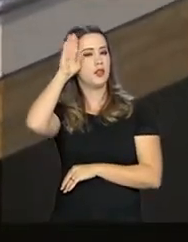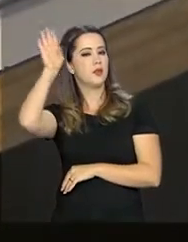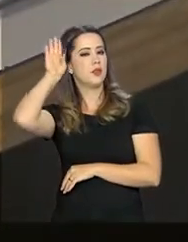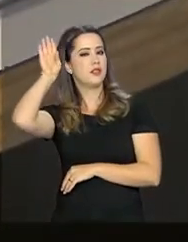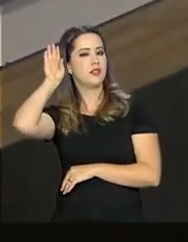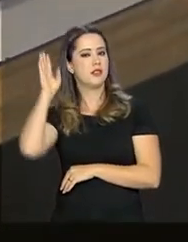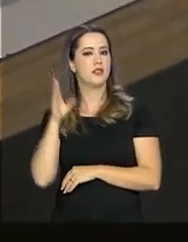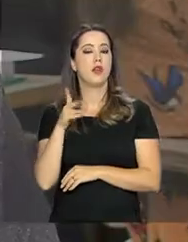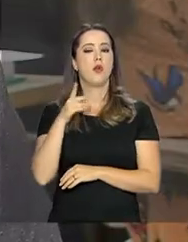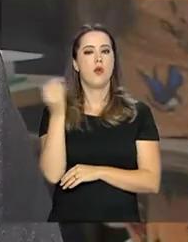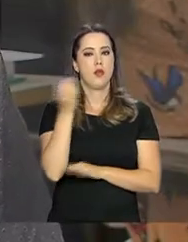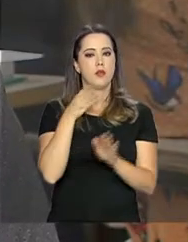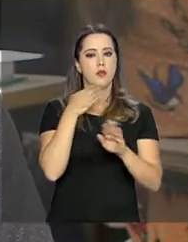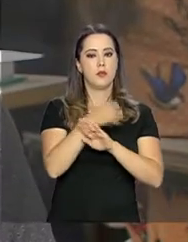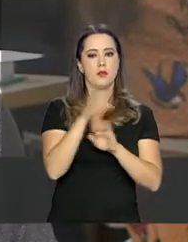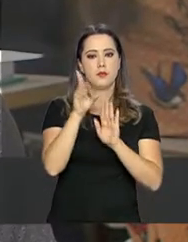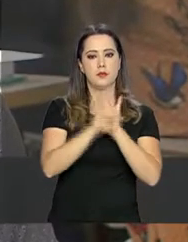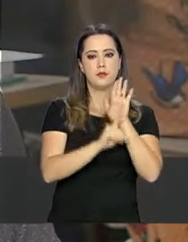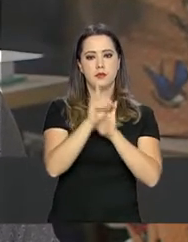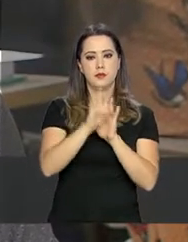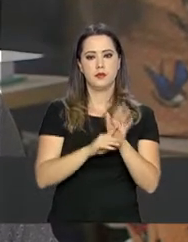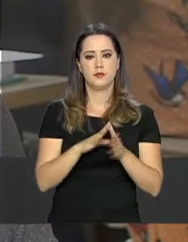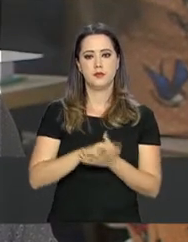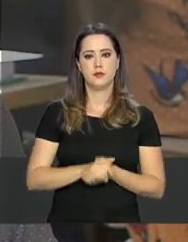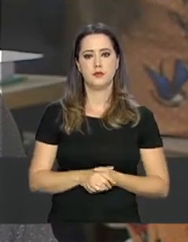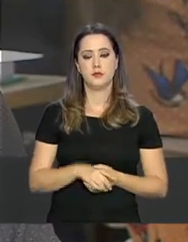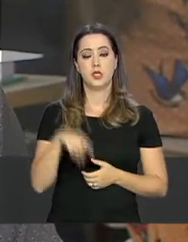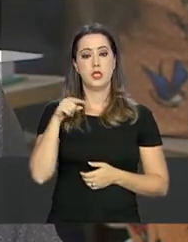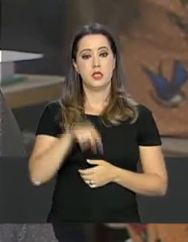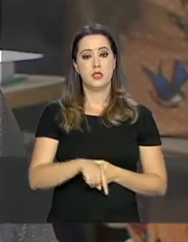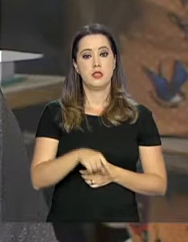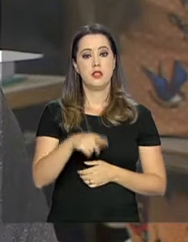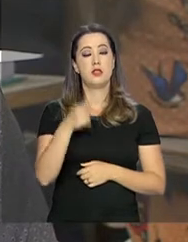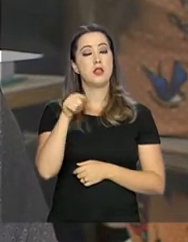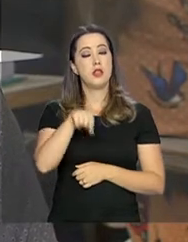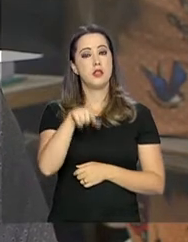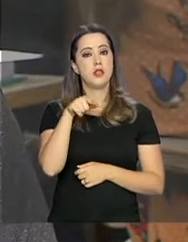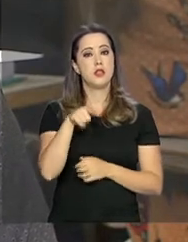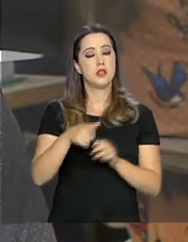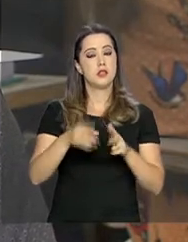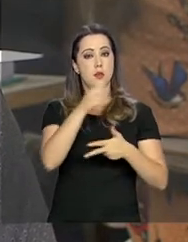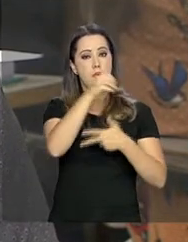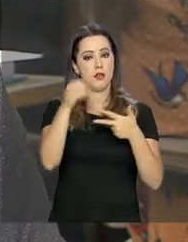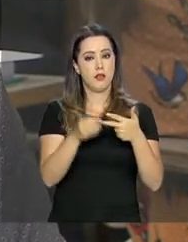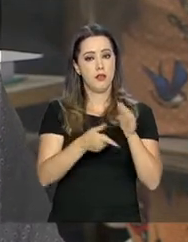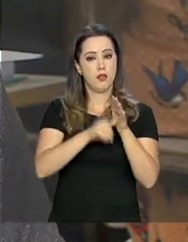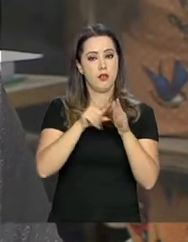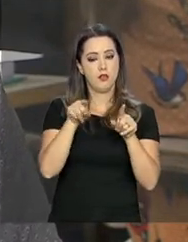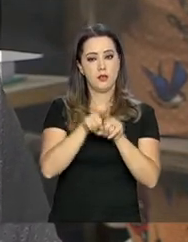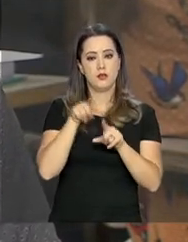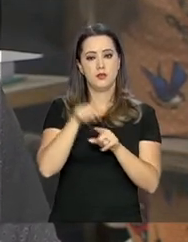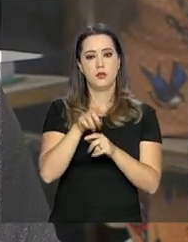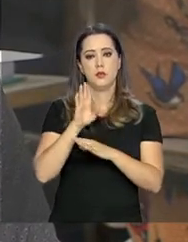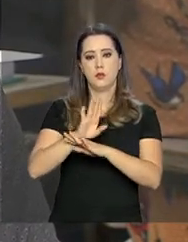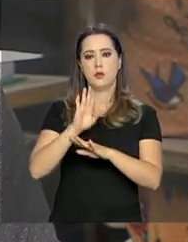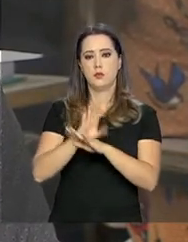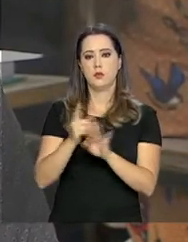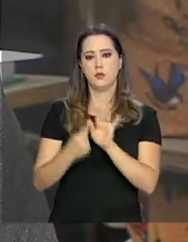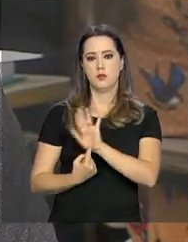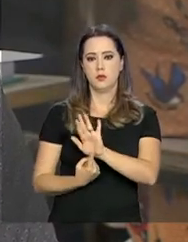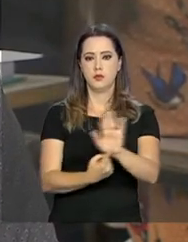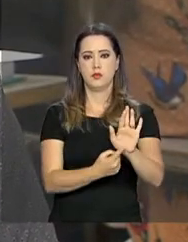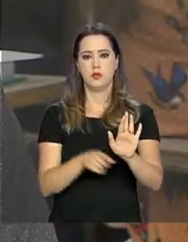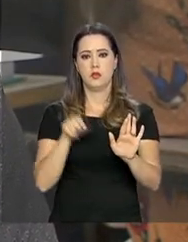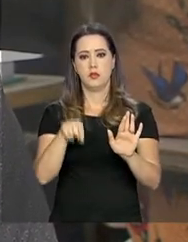sonhada vaga de direito. Como sendo um pré-vestibular intensivo, ele pode me favorecer mostrando